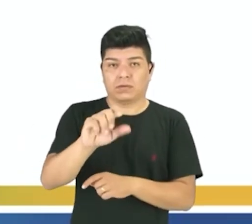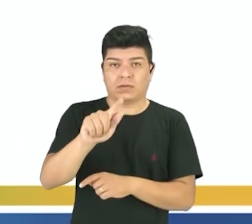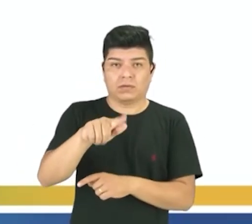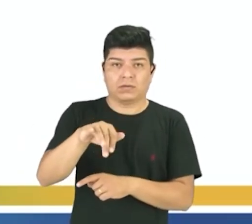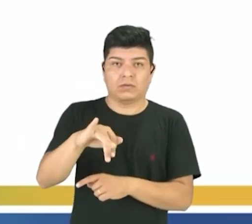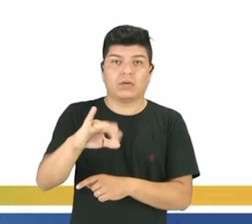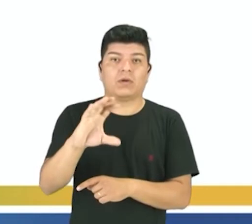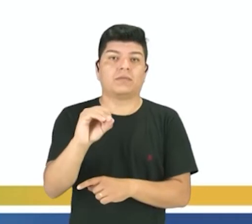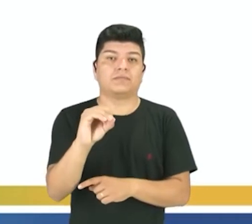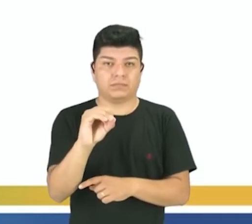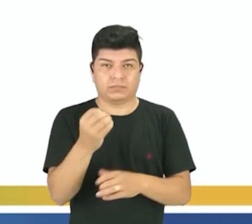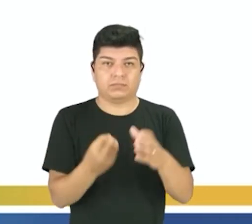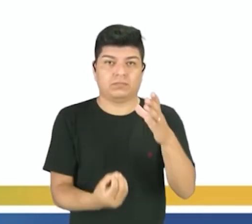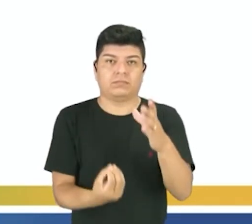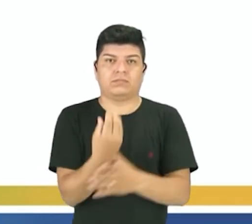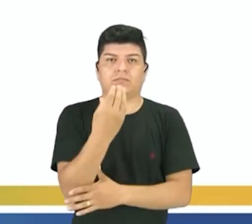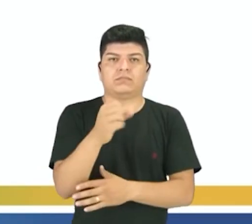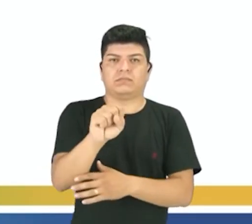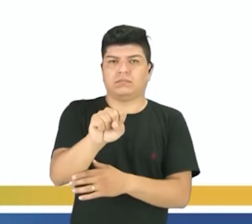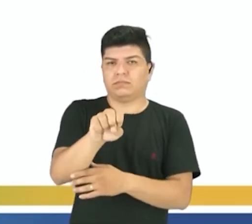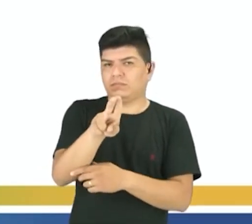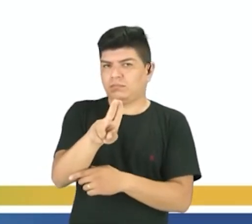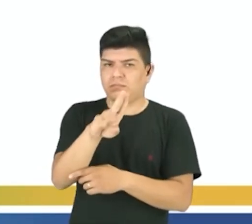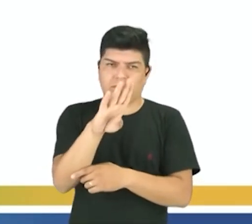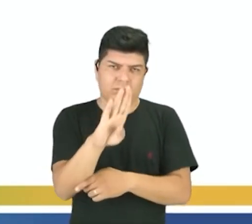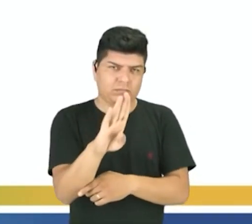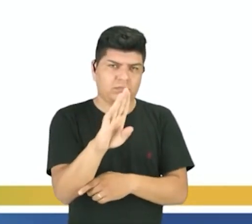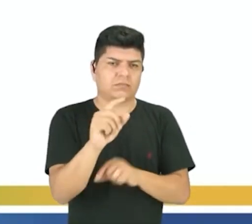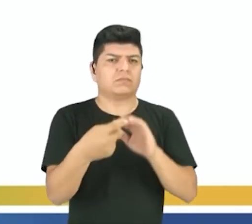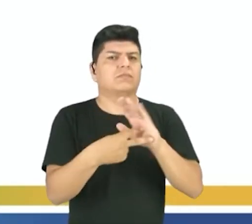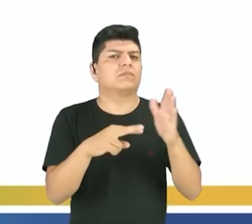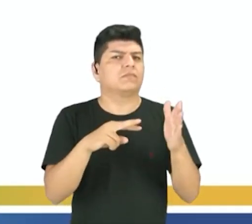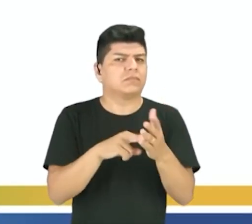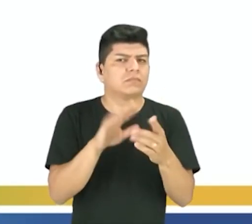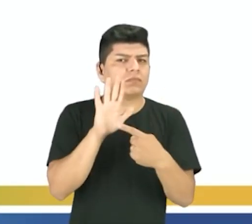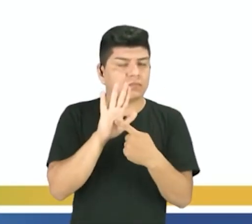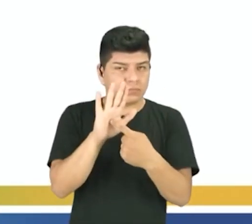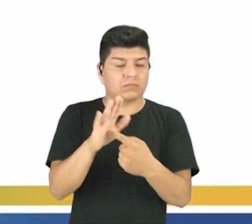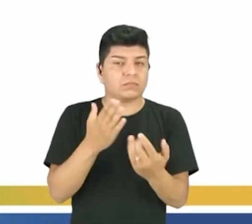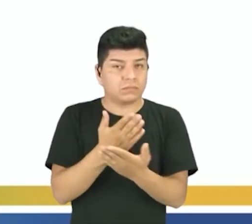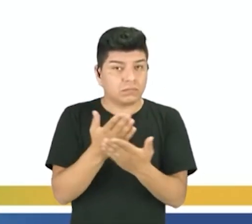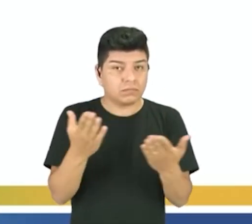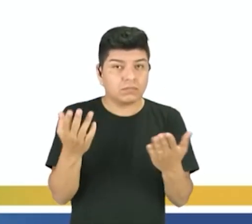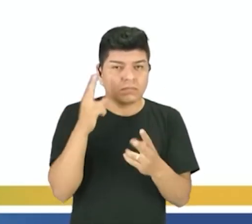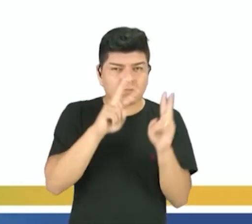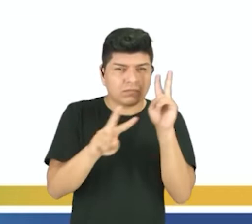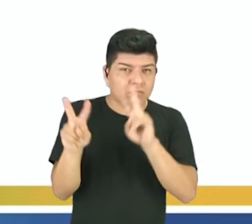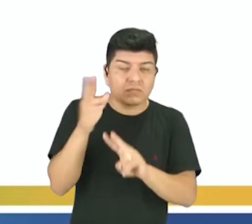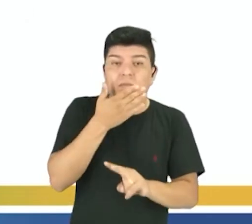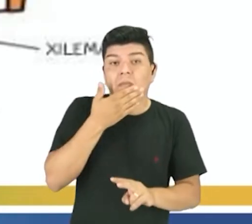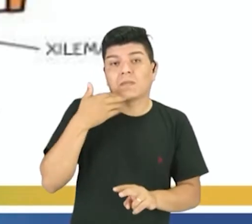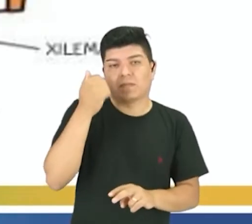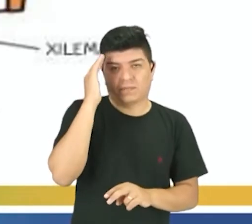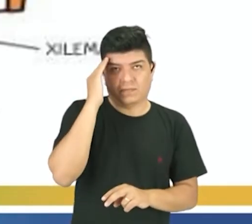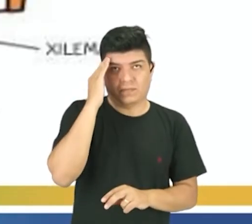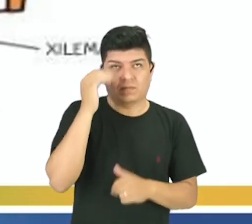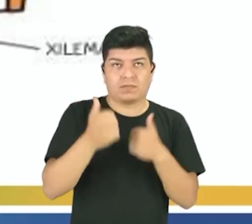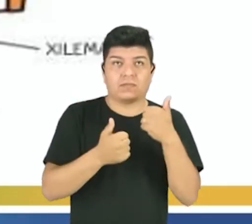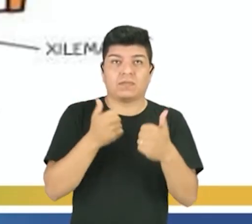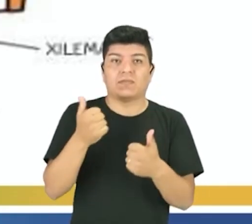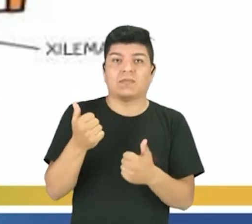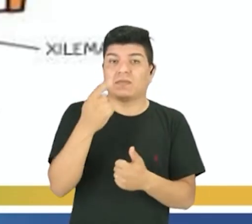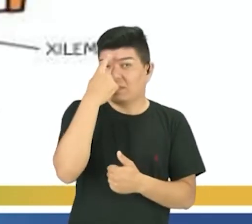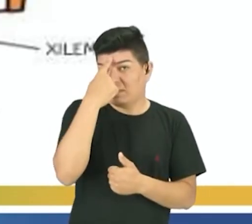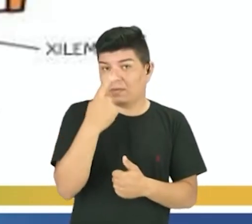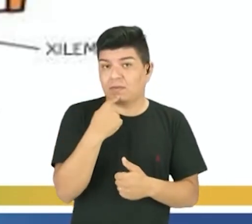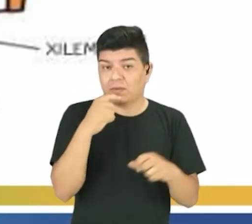e a feloderme. Mas o que é isso, professor? Calma, gente, eu vou mostrar para vocês, porque visualizando fica melhor de entender, né? Olhem